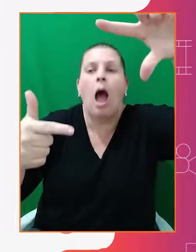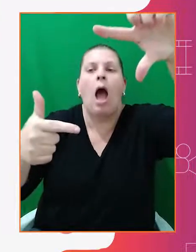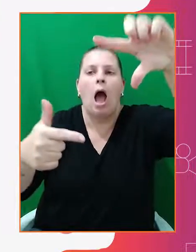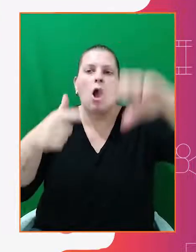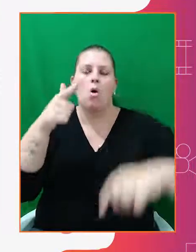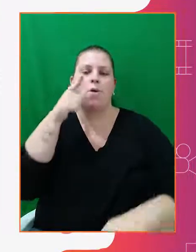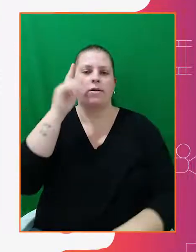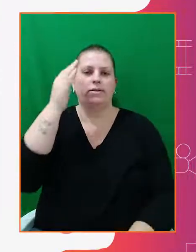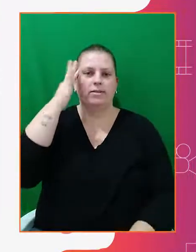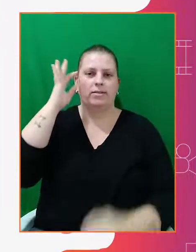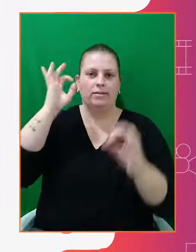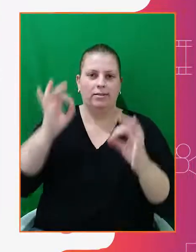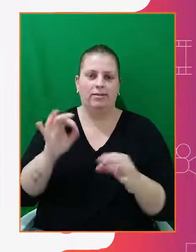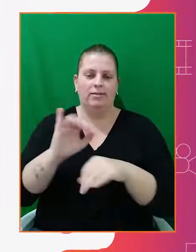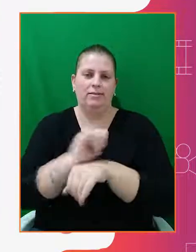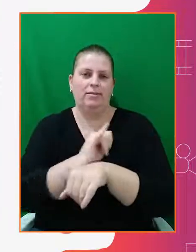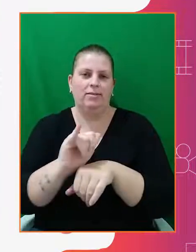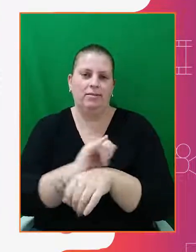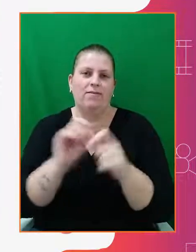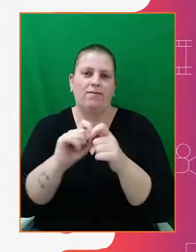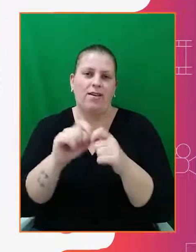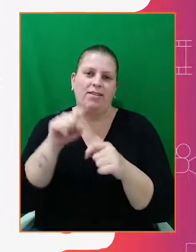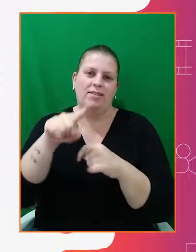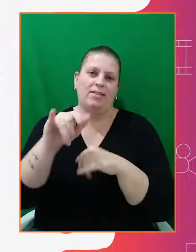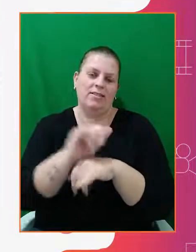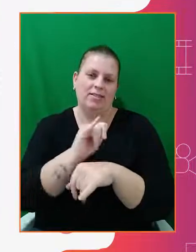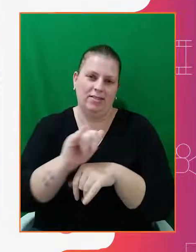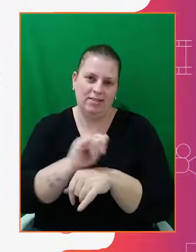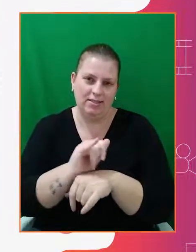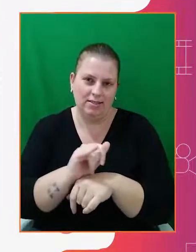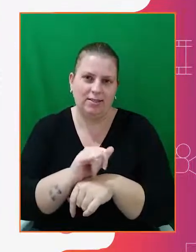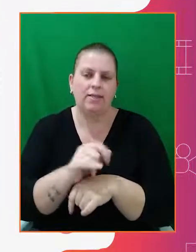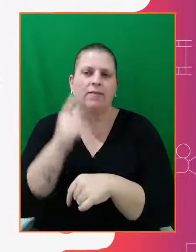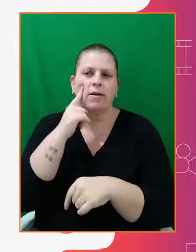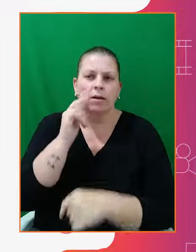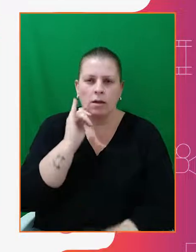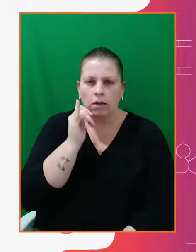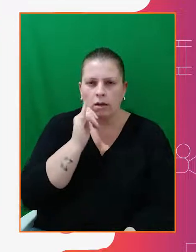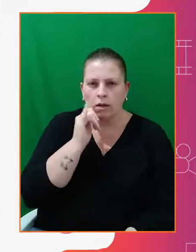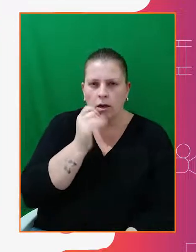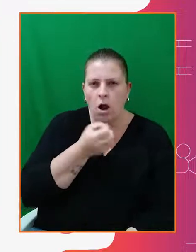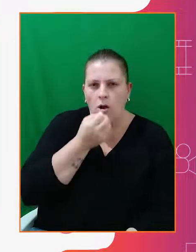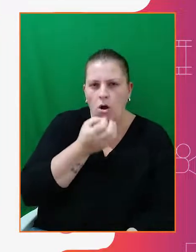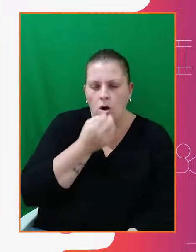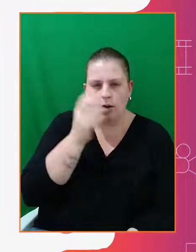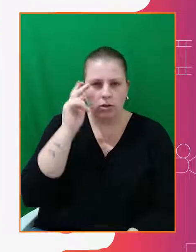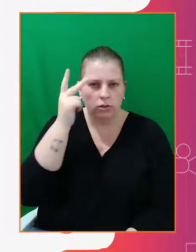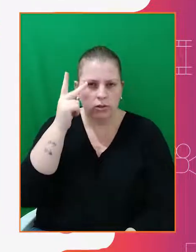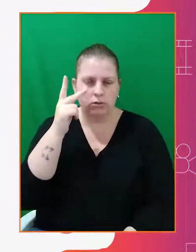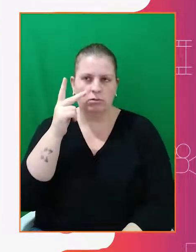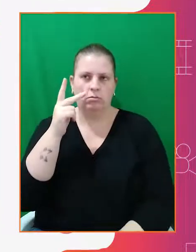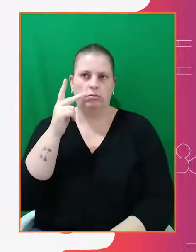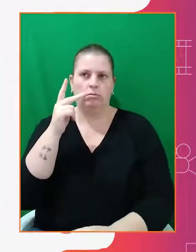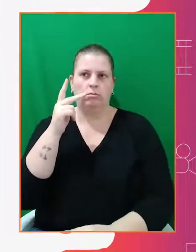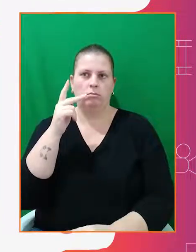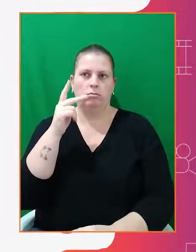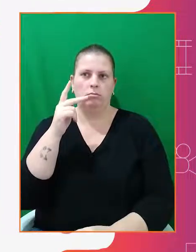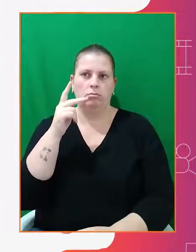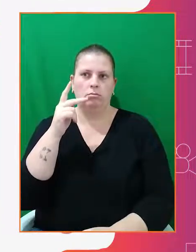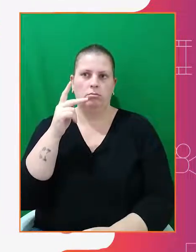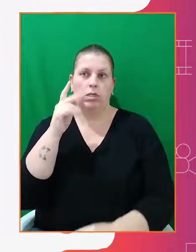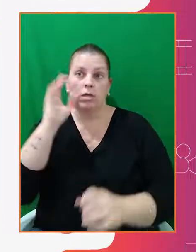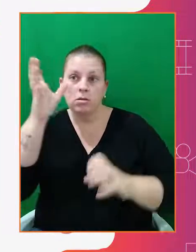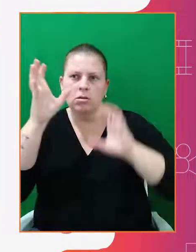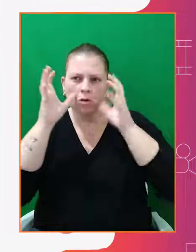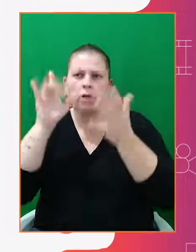fazer storyboards, porque é a partir disso que nós vamos ter uma noção narrativa e estética, quais decisões que nós vamos tomar ou